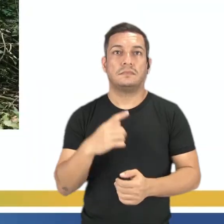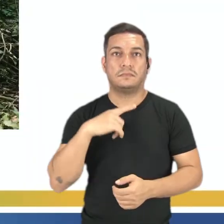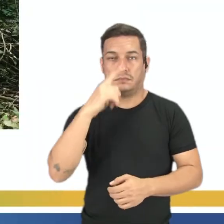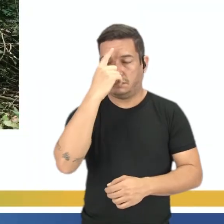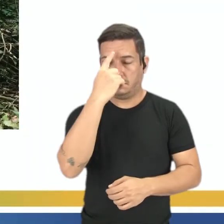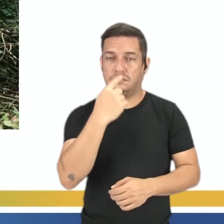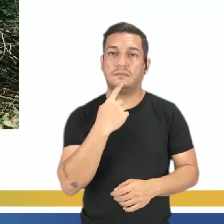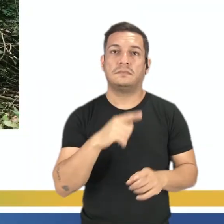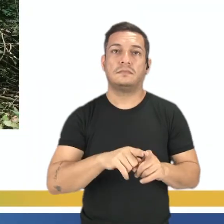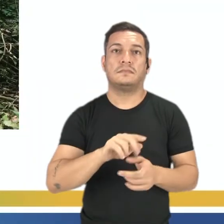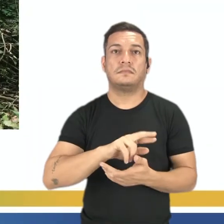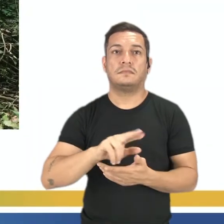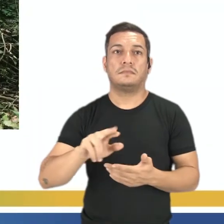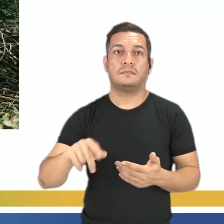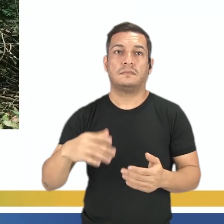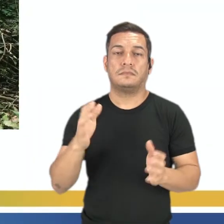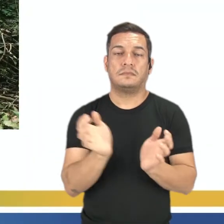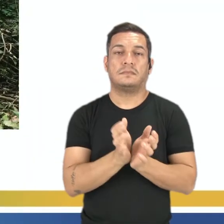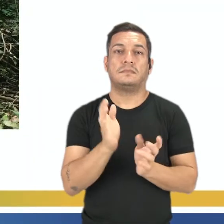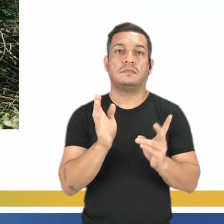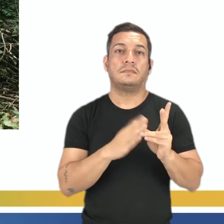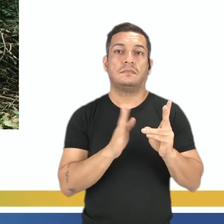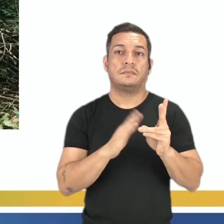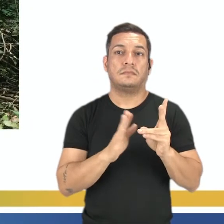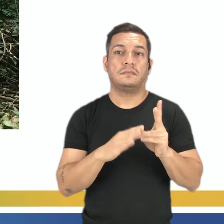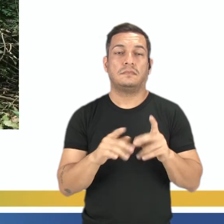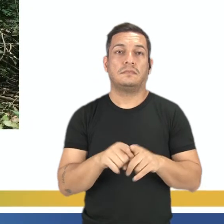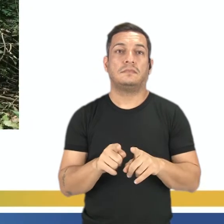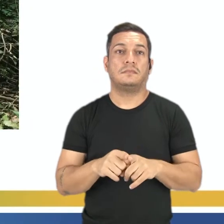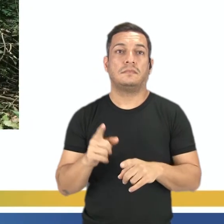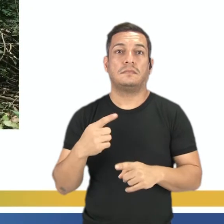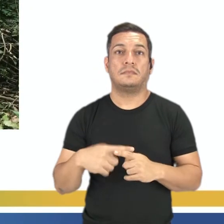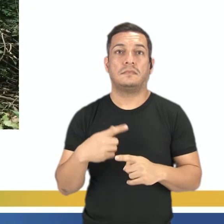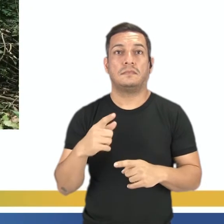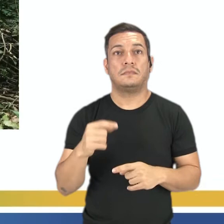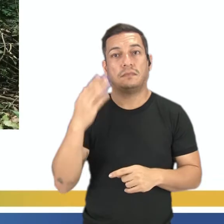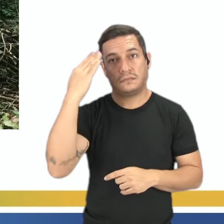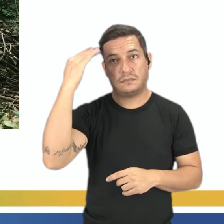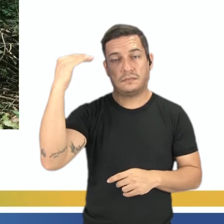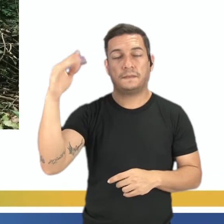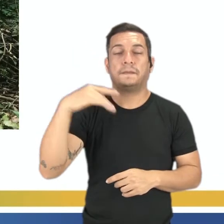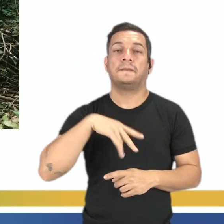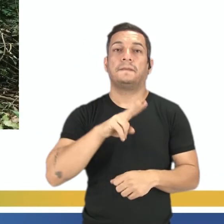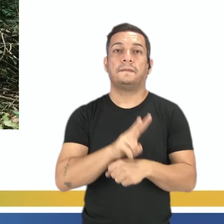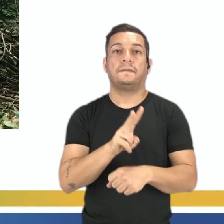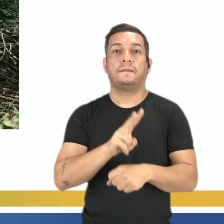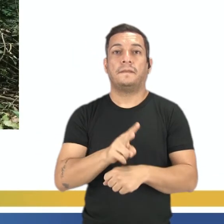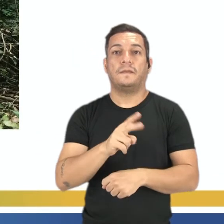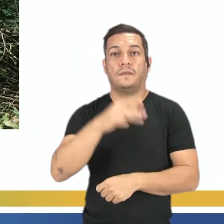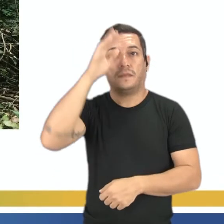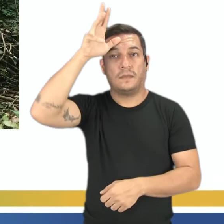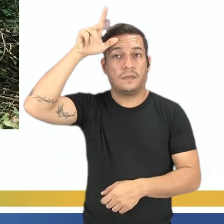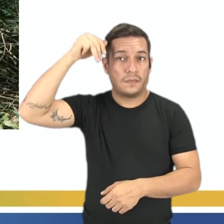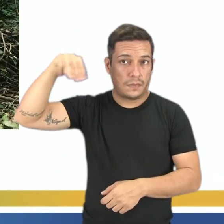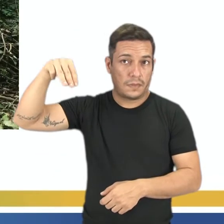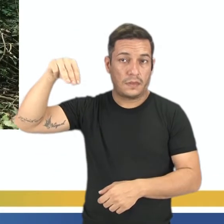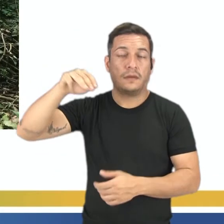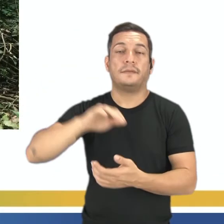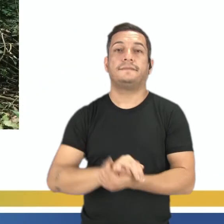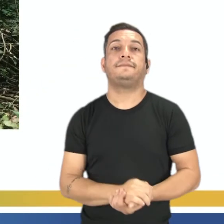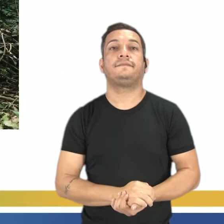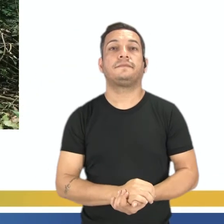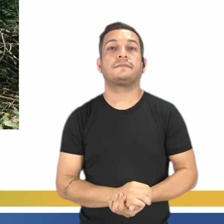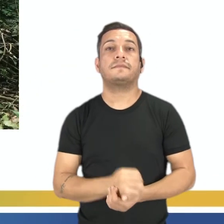aí vários, né, um grupo indígena, né, que na verdade eles são famosos guardiões da Amazônia, os guardiões da floresta,